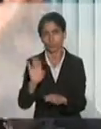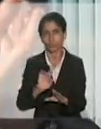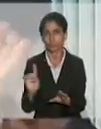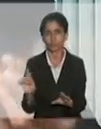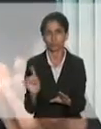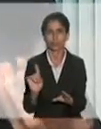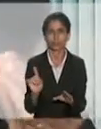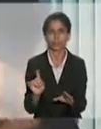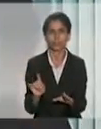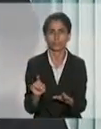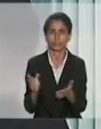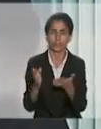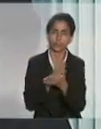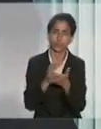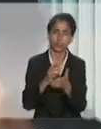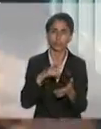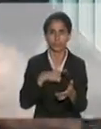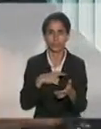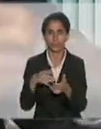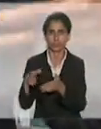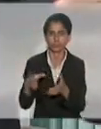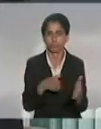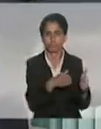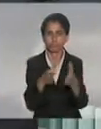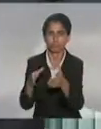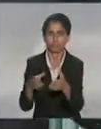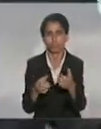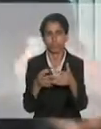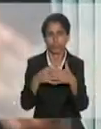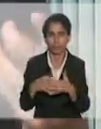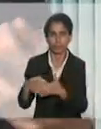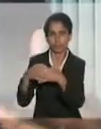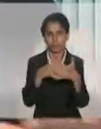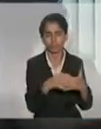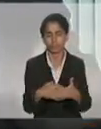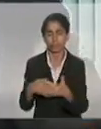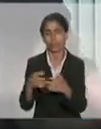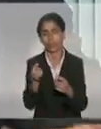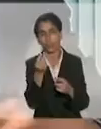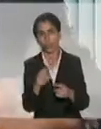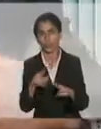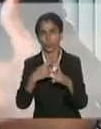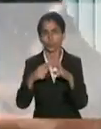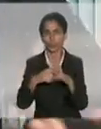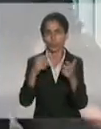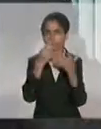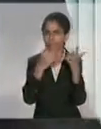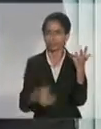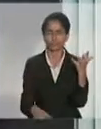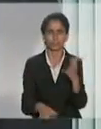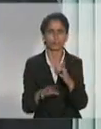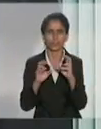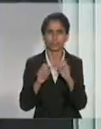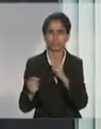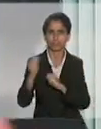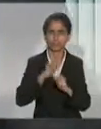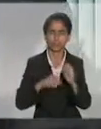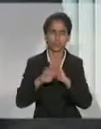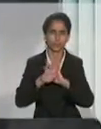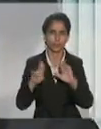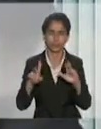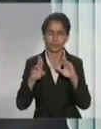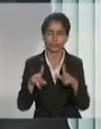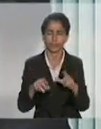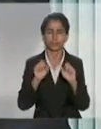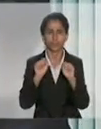um problema de gargalo de logística, seria outro problema associado. Tem tantas variáveis econômicas